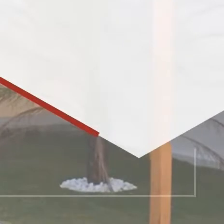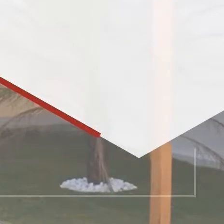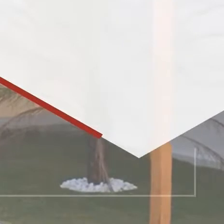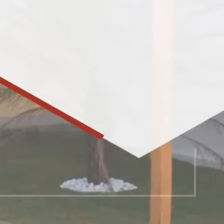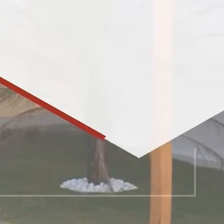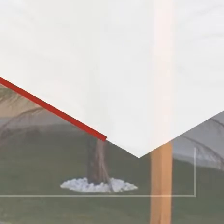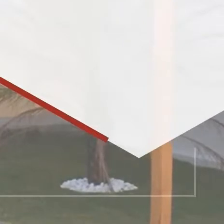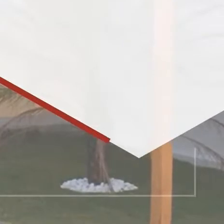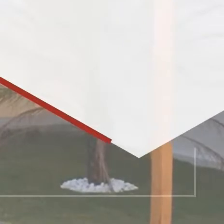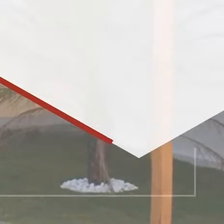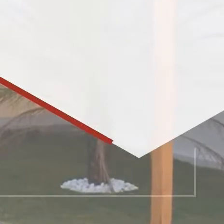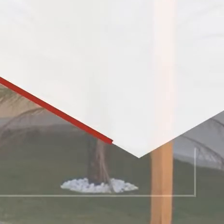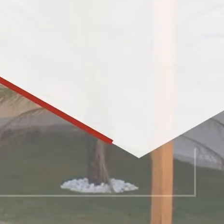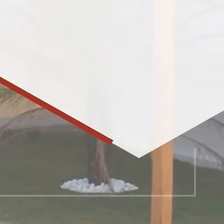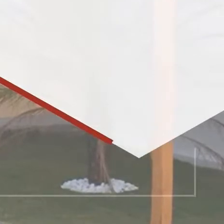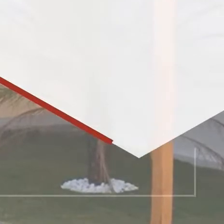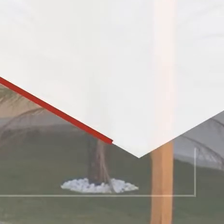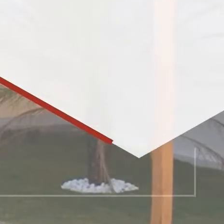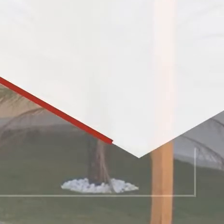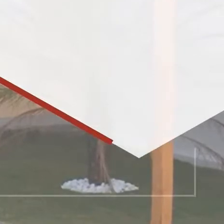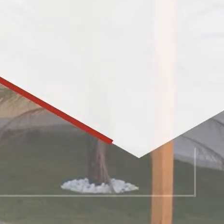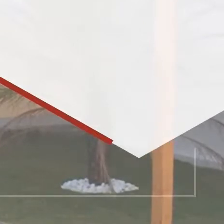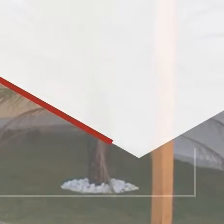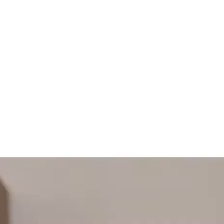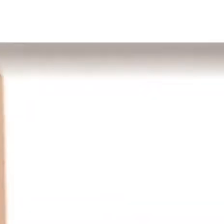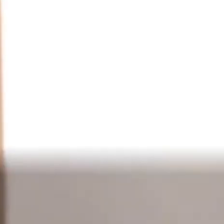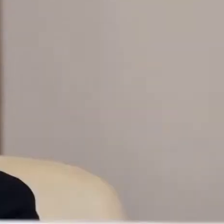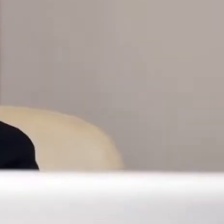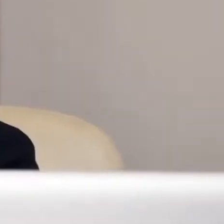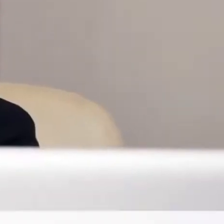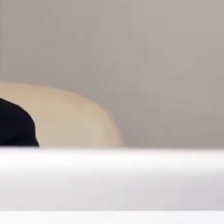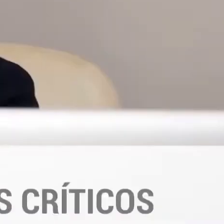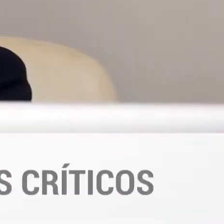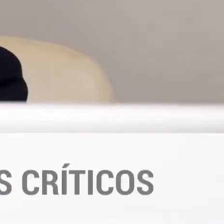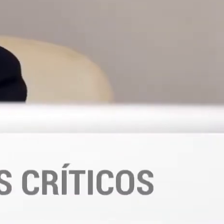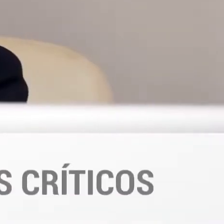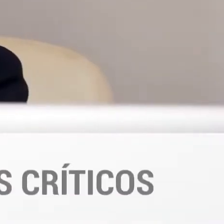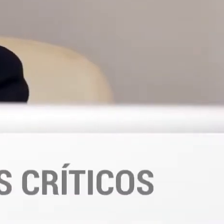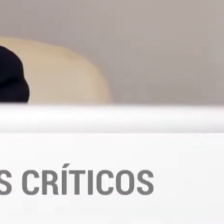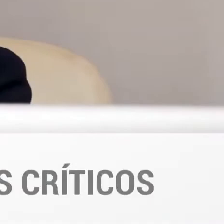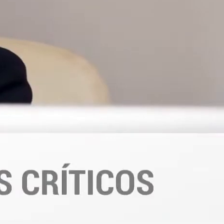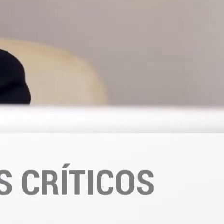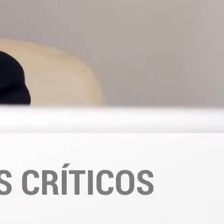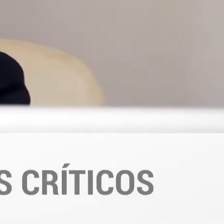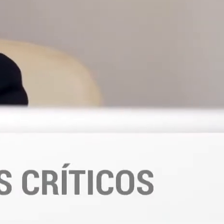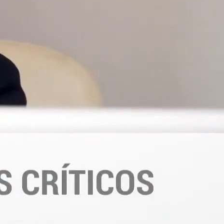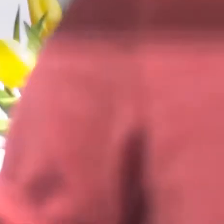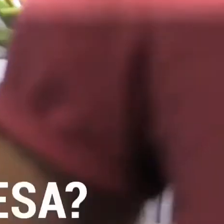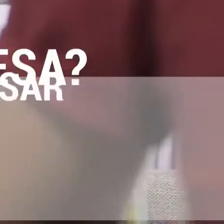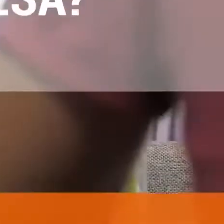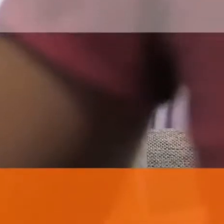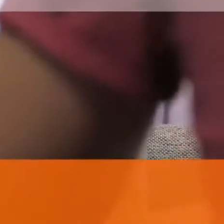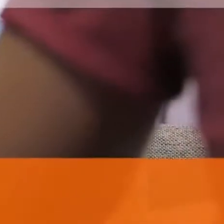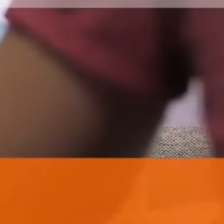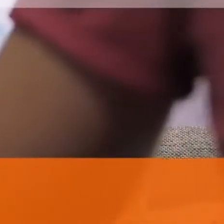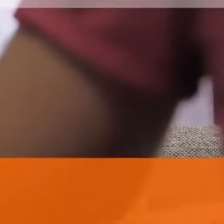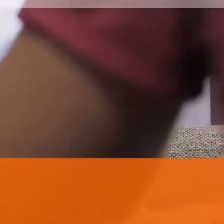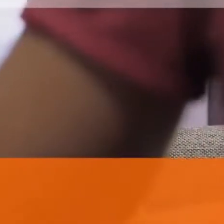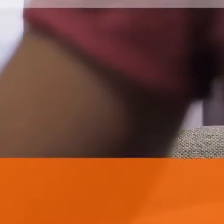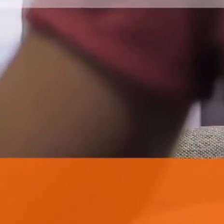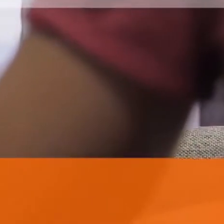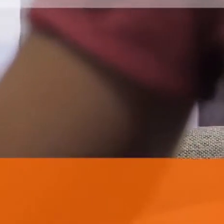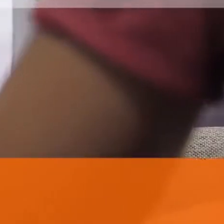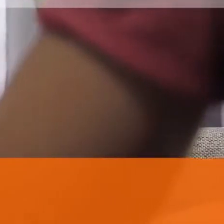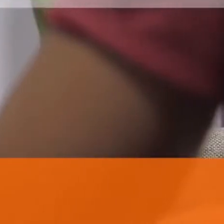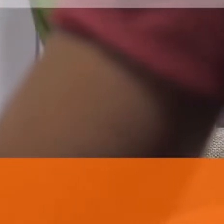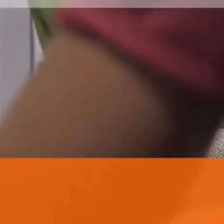992926692. Com a Viane Moura, morar bem ficou mais fácil. Já parou para pensar que nos momentos críticos os seus clientes podem